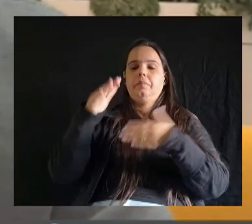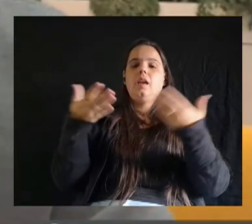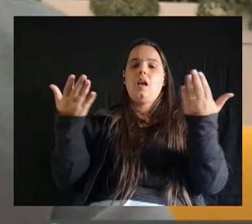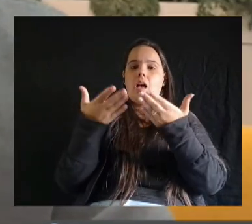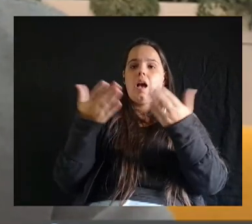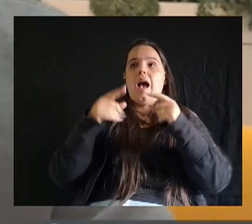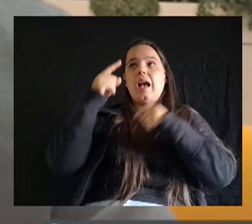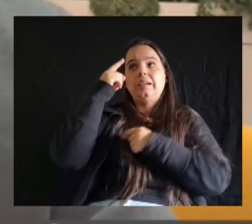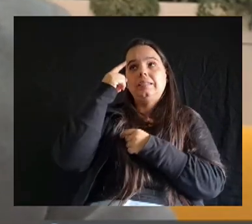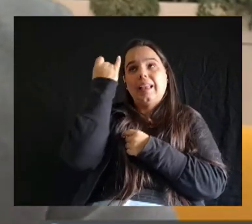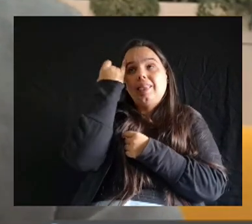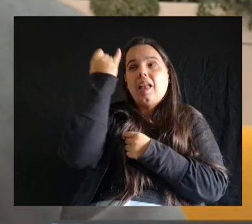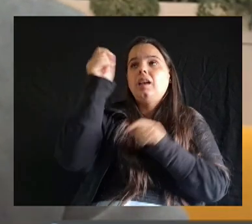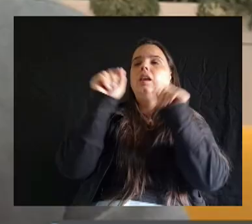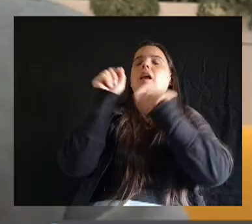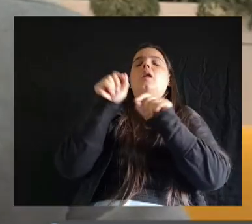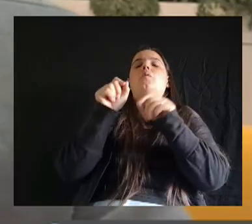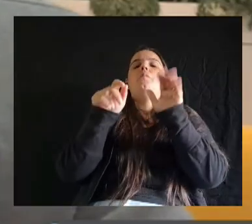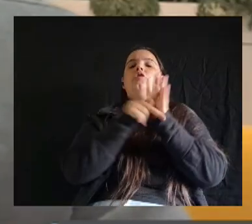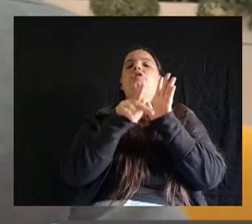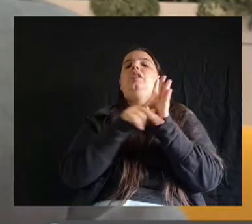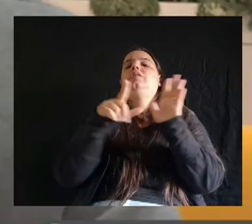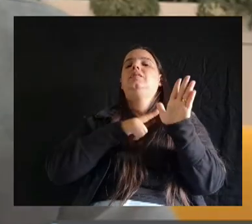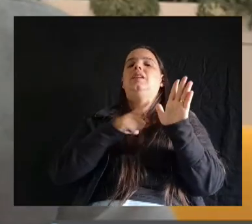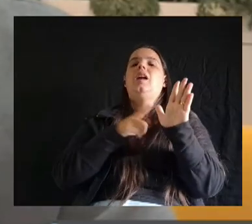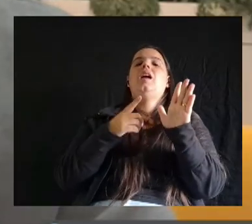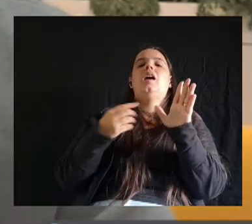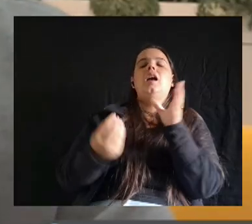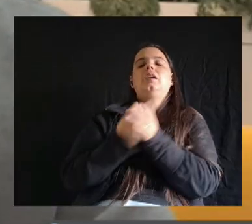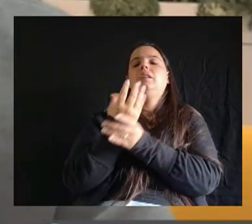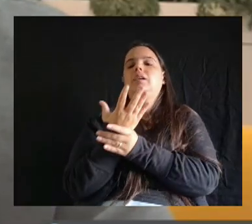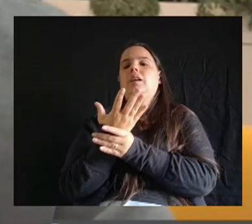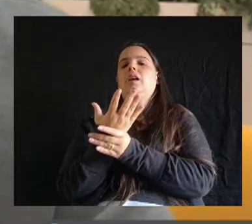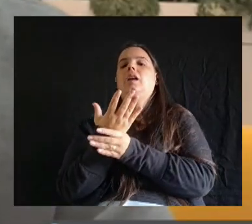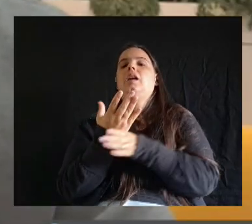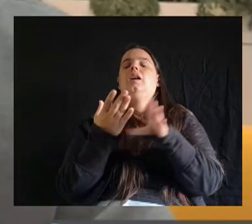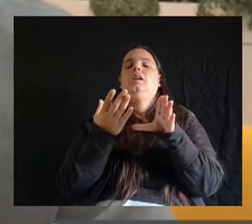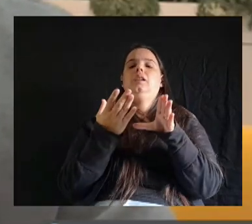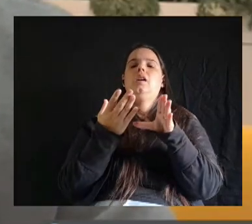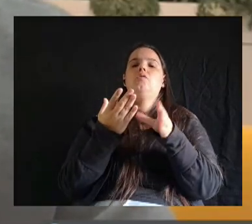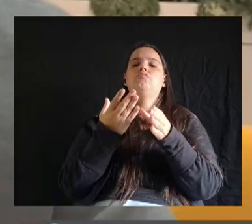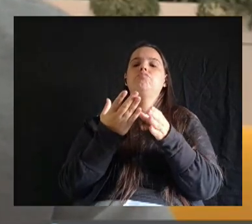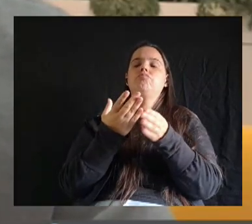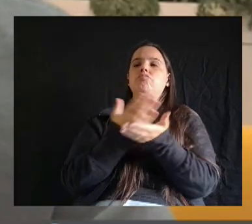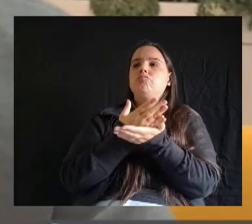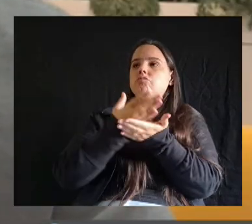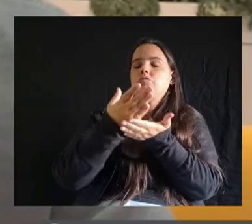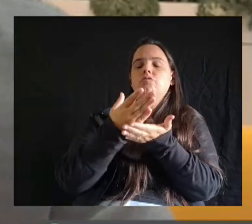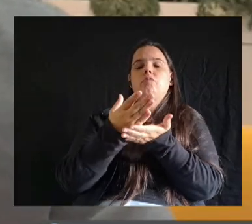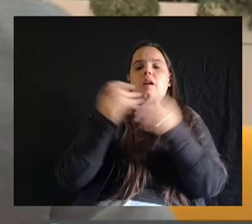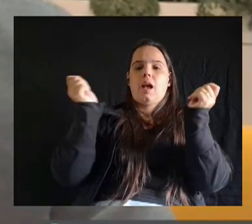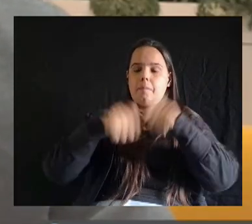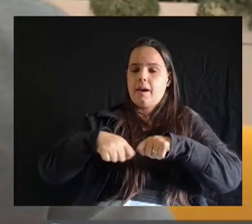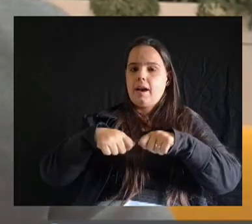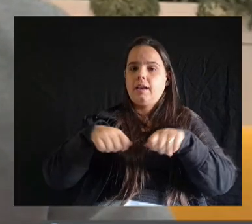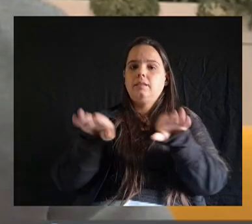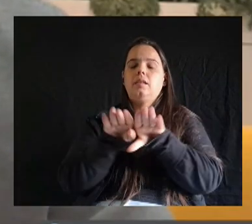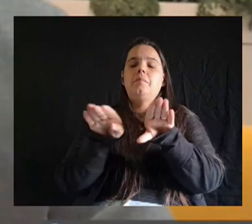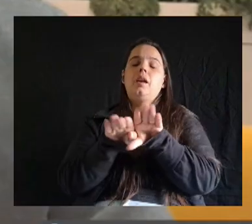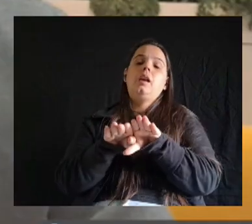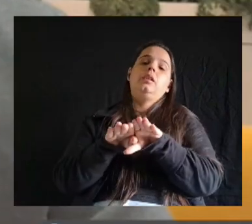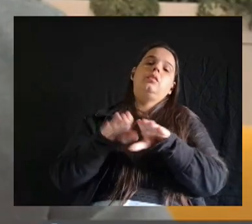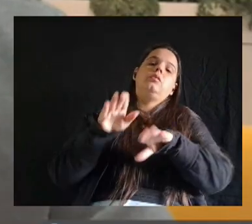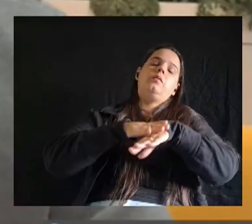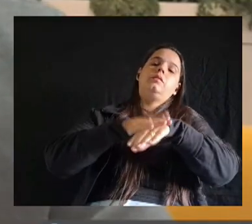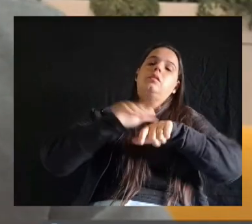de negócio e atraia também os data centers. Então, logo no início do projeto, nós vamos fazer também um trabalho de atrair